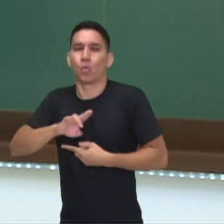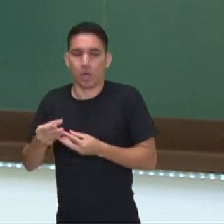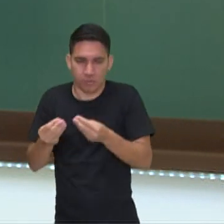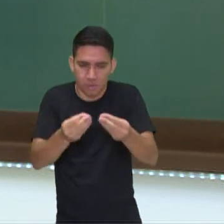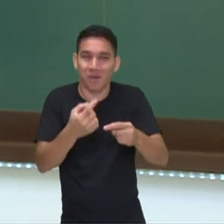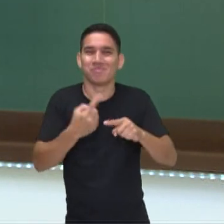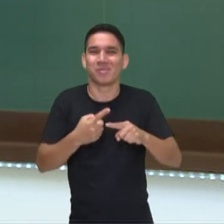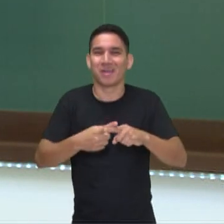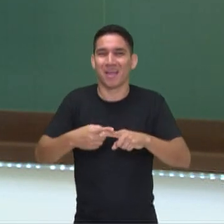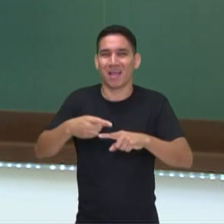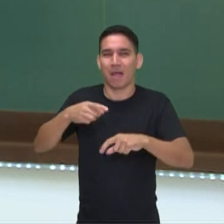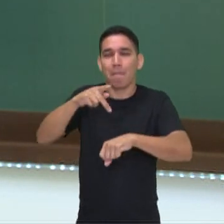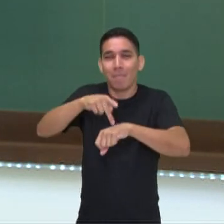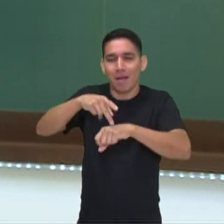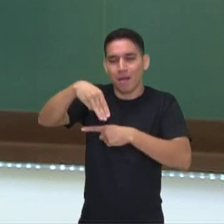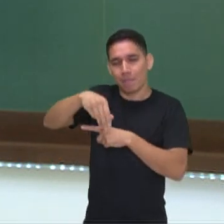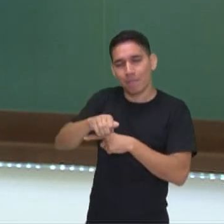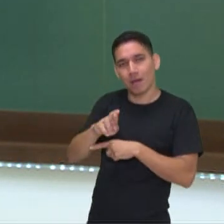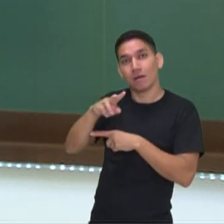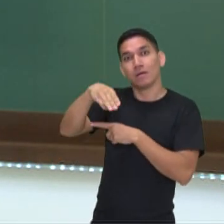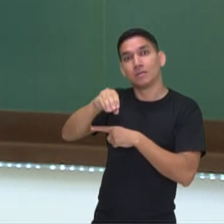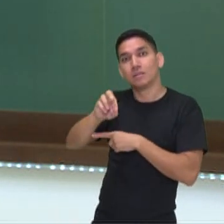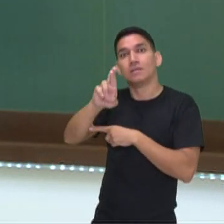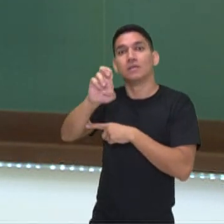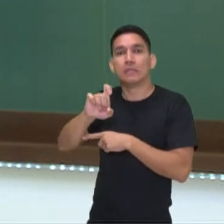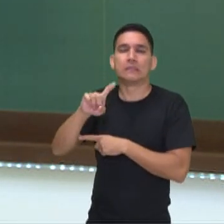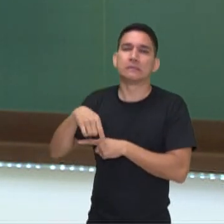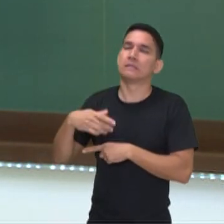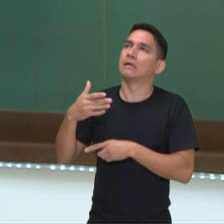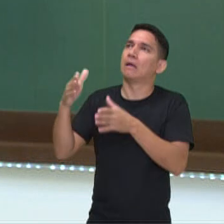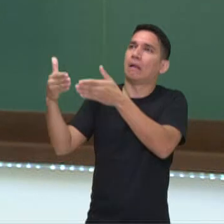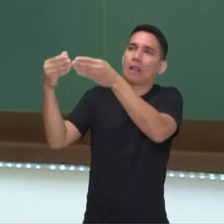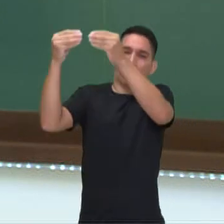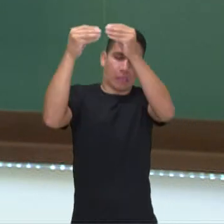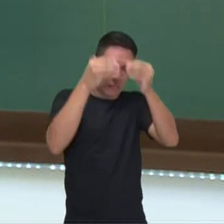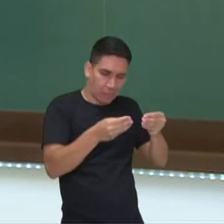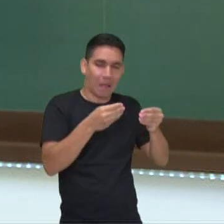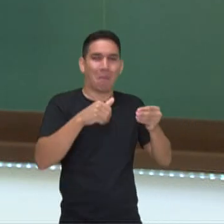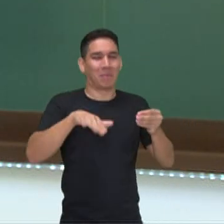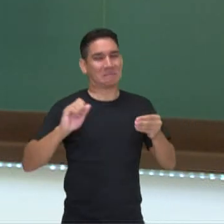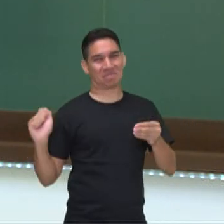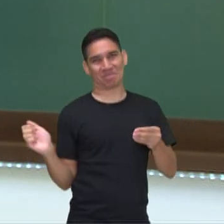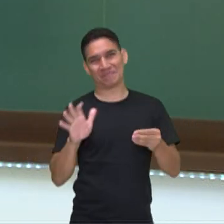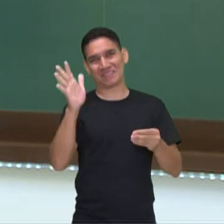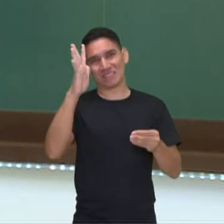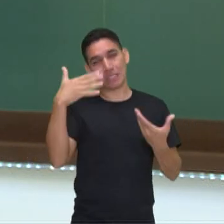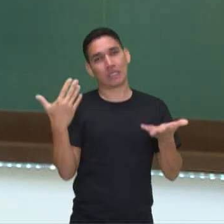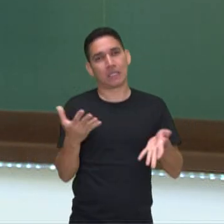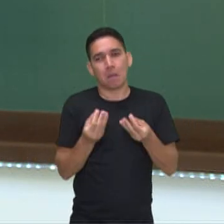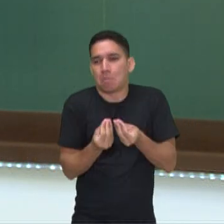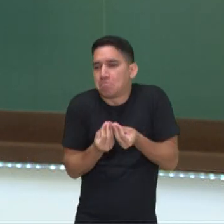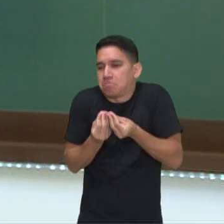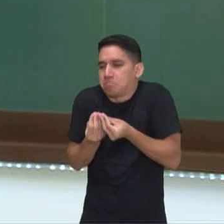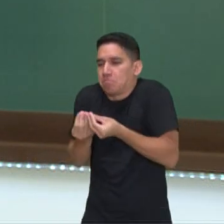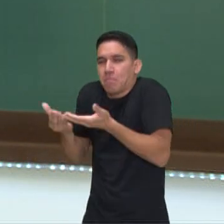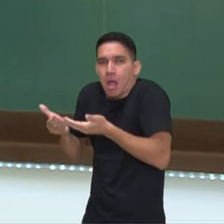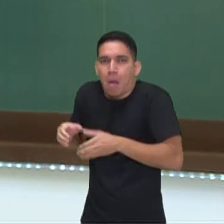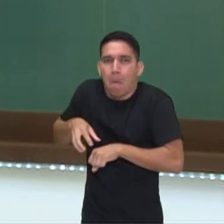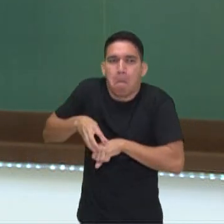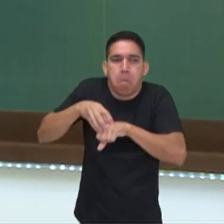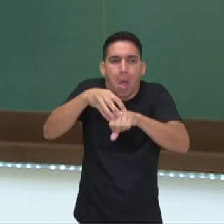o mármore, ele vem a maioria dele é importada, então ele já vem com custo mais elevado, né? E a logística para você carregar,